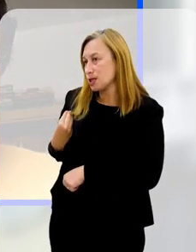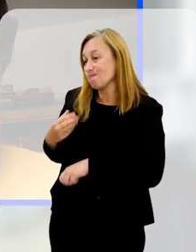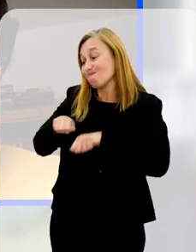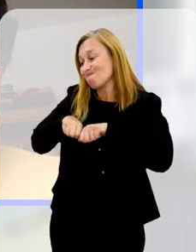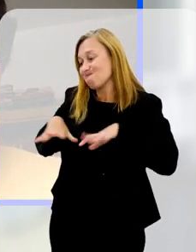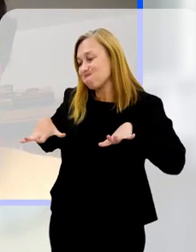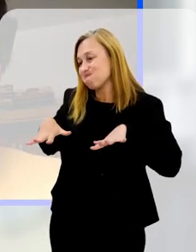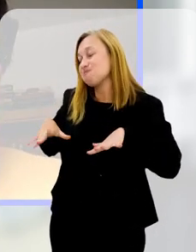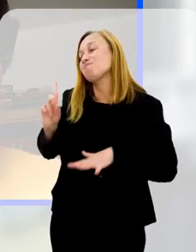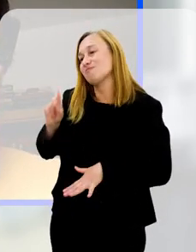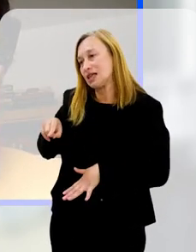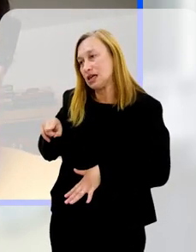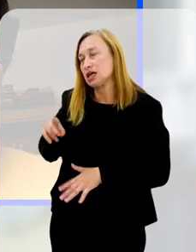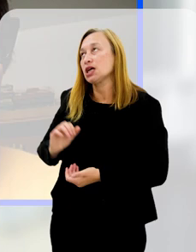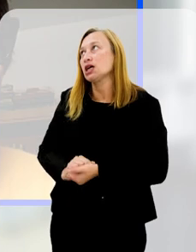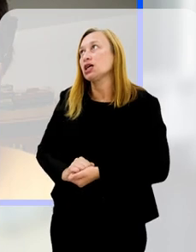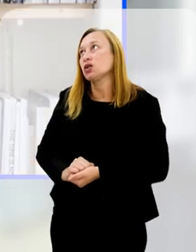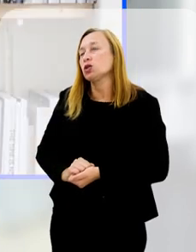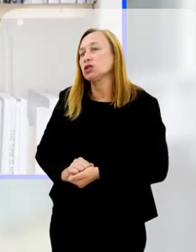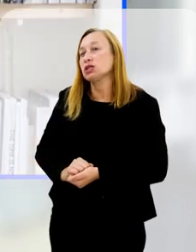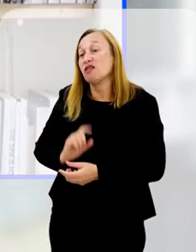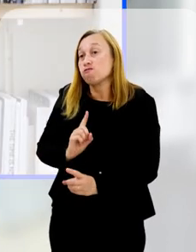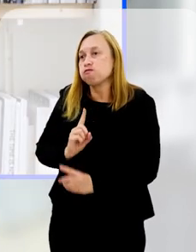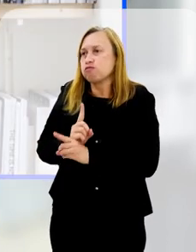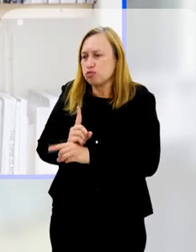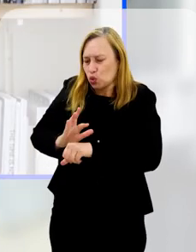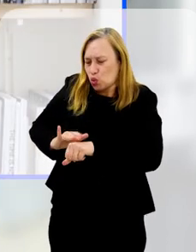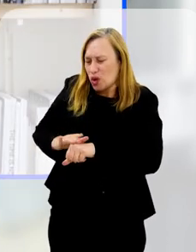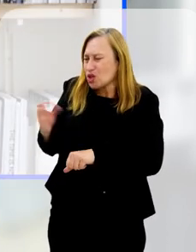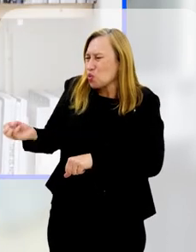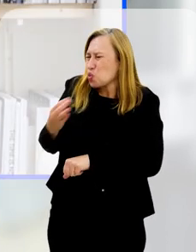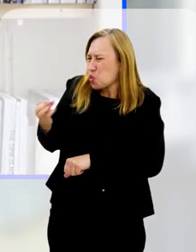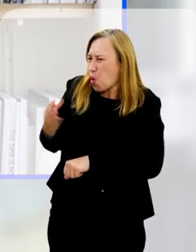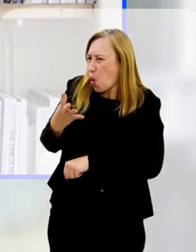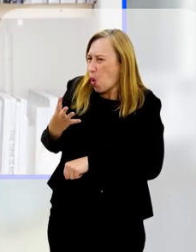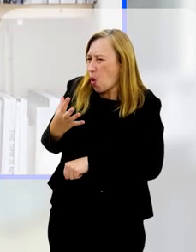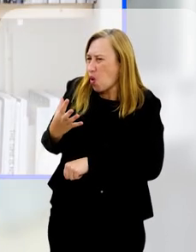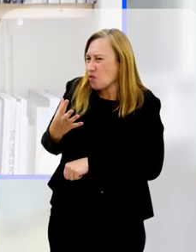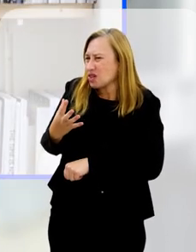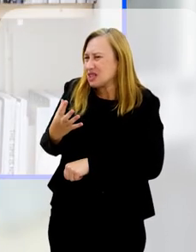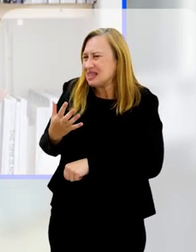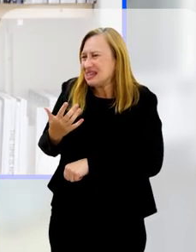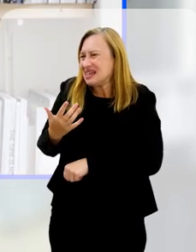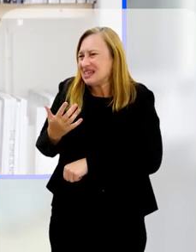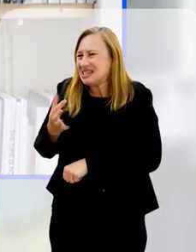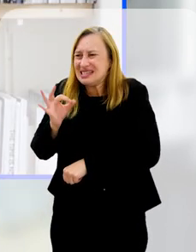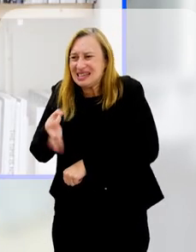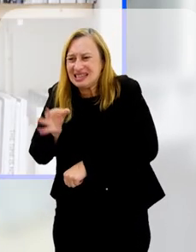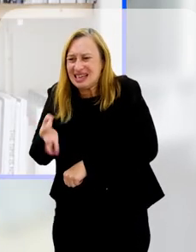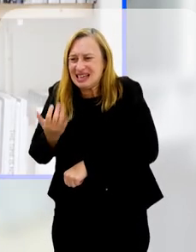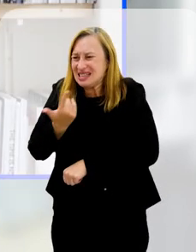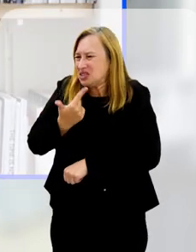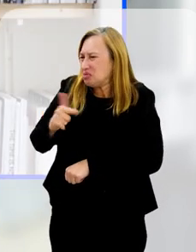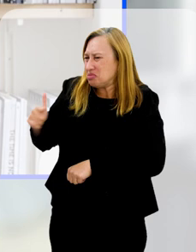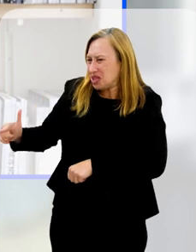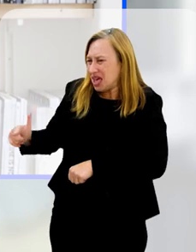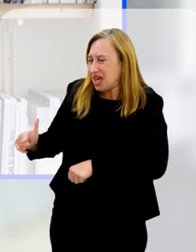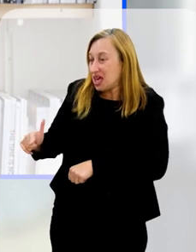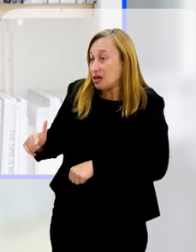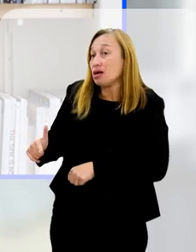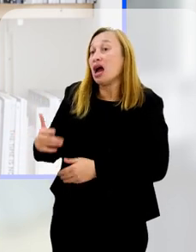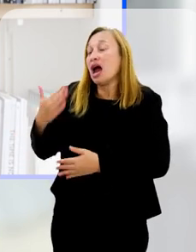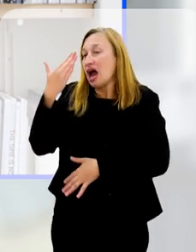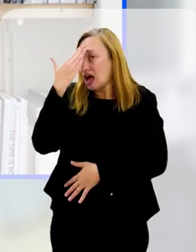mundial foi a pandemia, né? Que a gente estava ali descobrindo uma doença nova, muita incerteza, enfim.